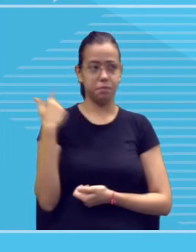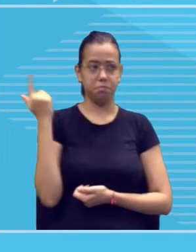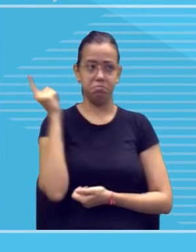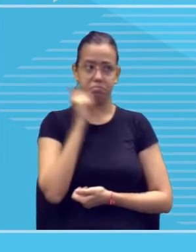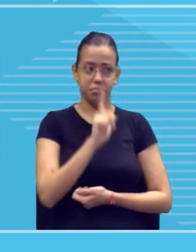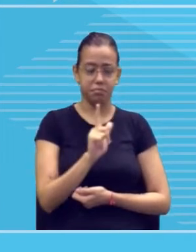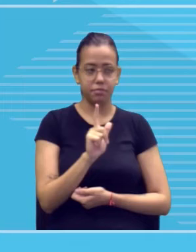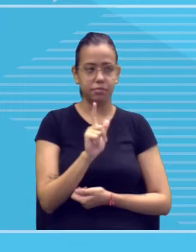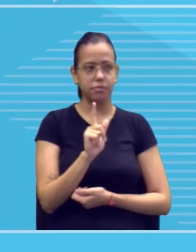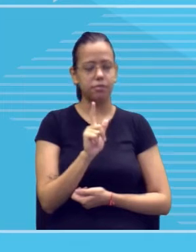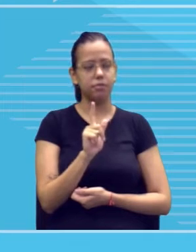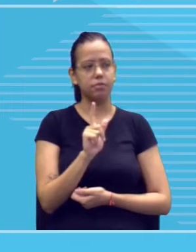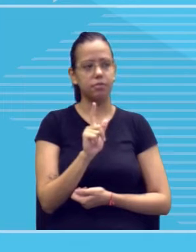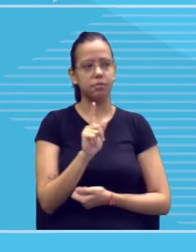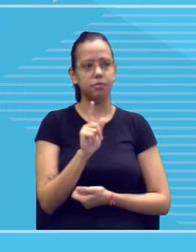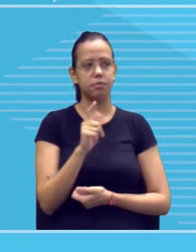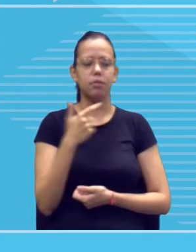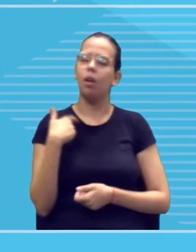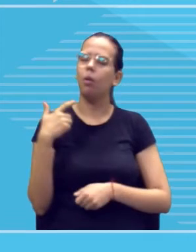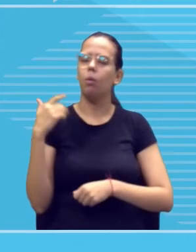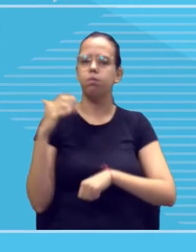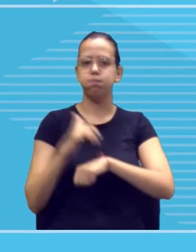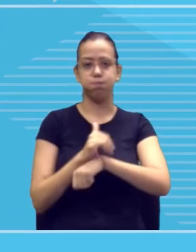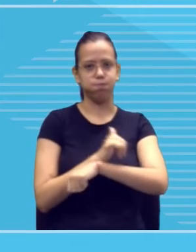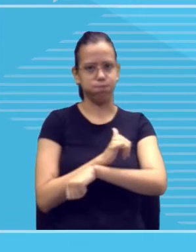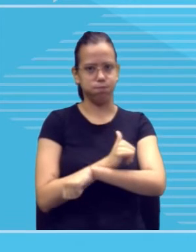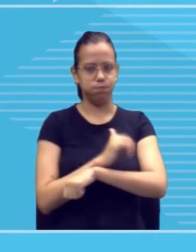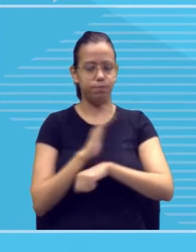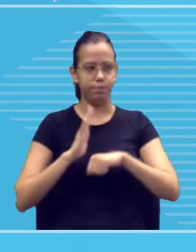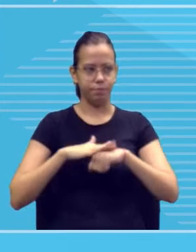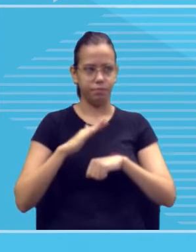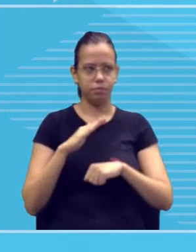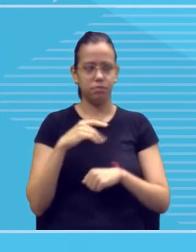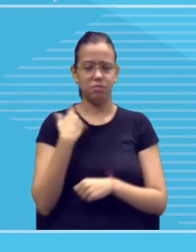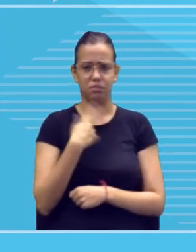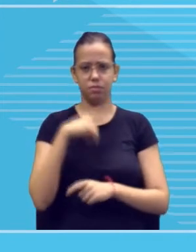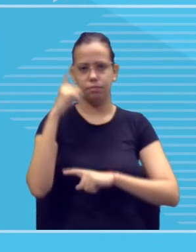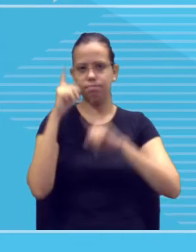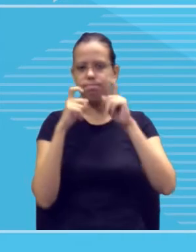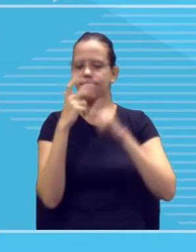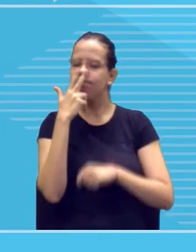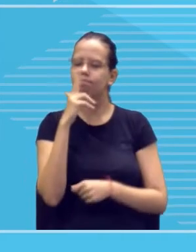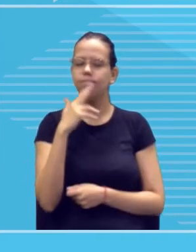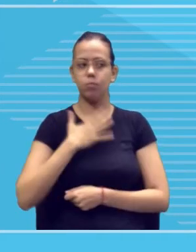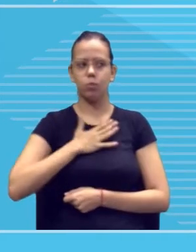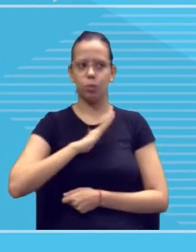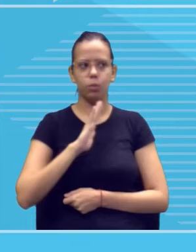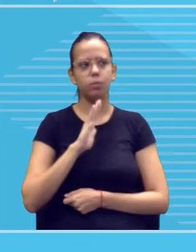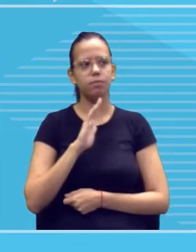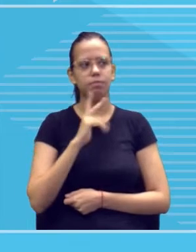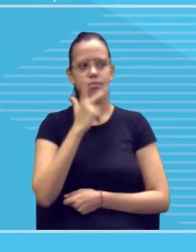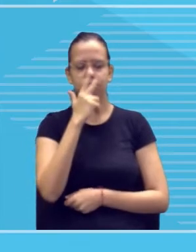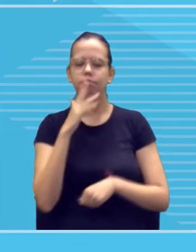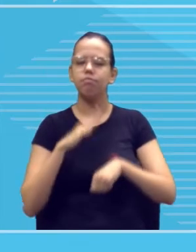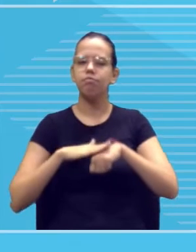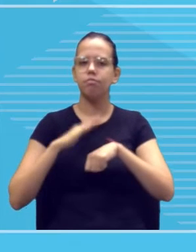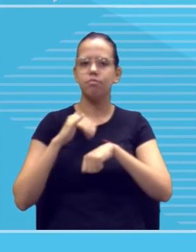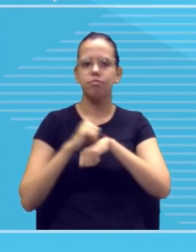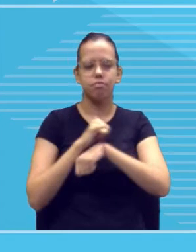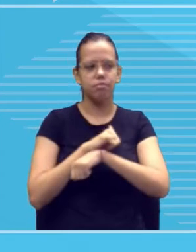ganhei peso aí ó e a cara dele não tá muito satisfeito com isso não né Tá um pouco mais gordinho